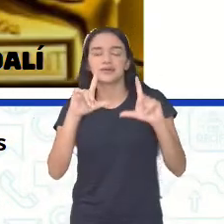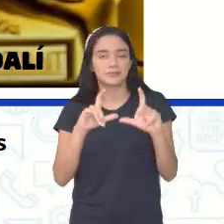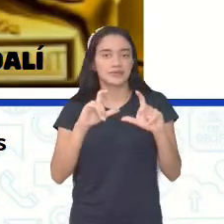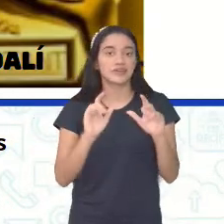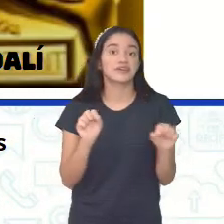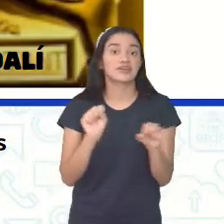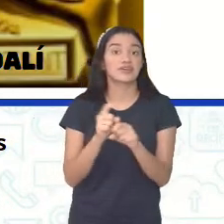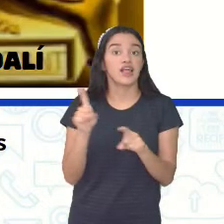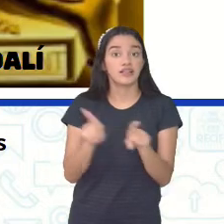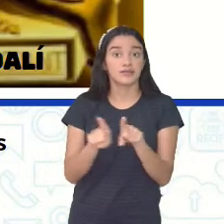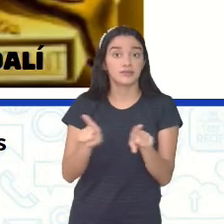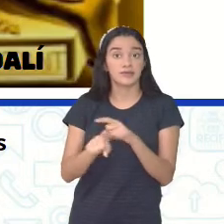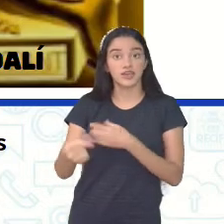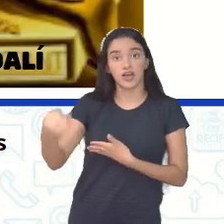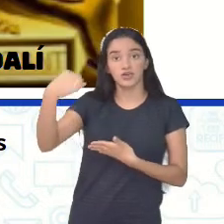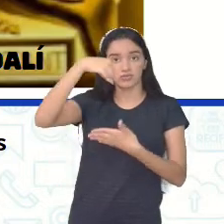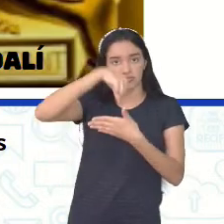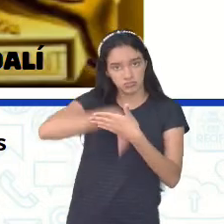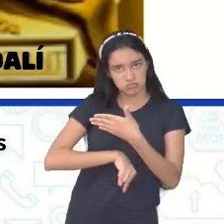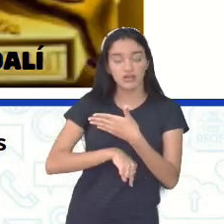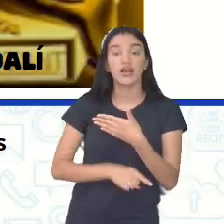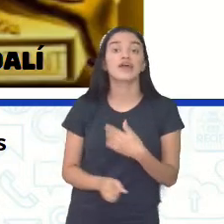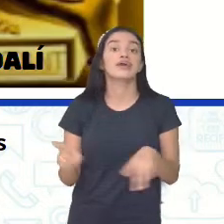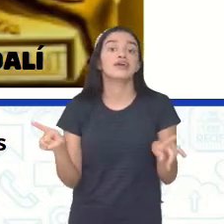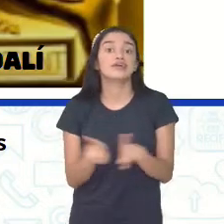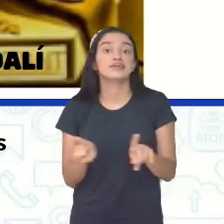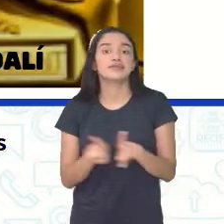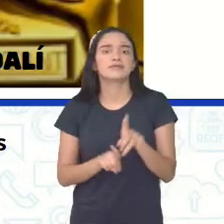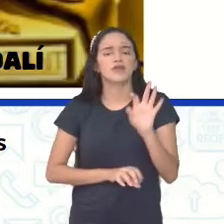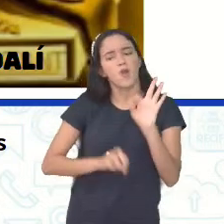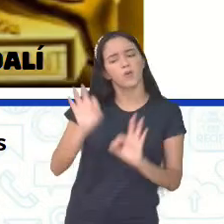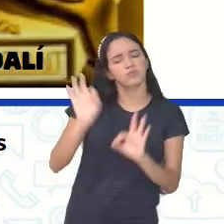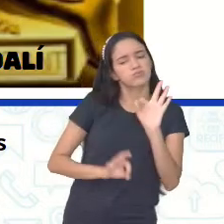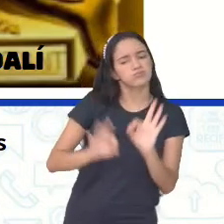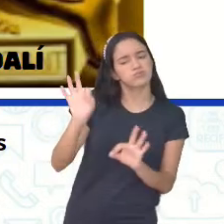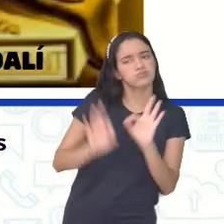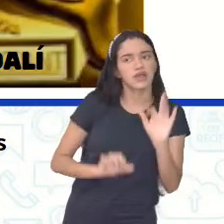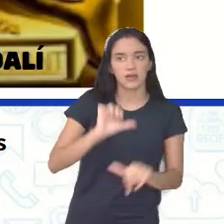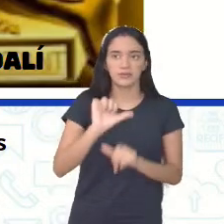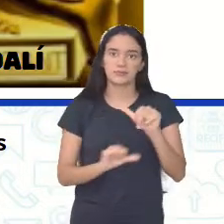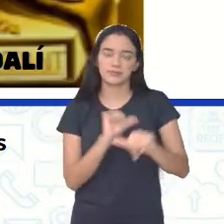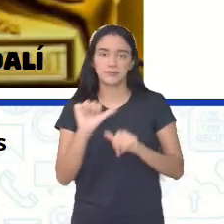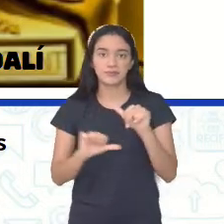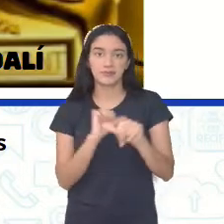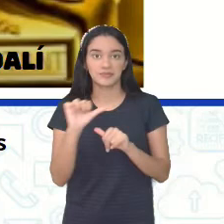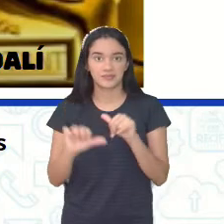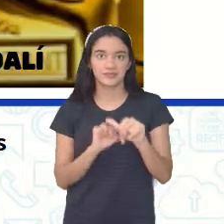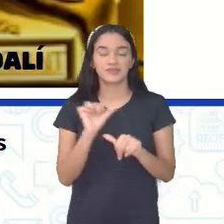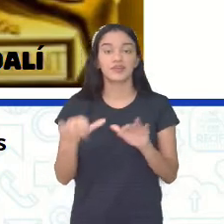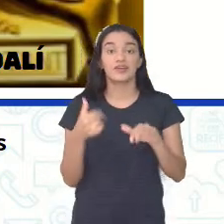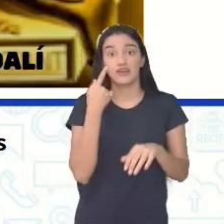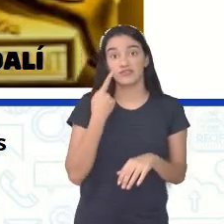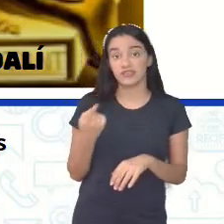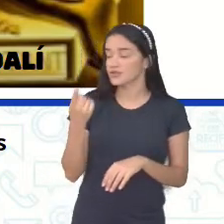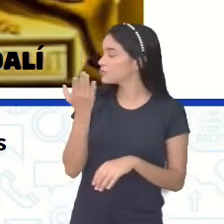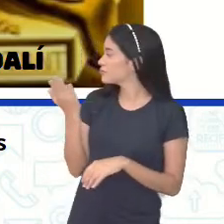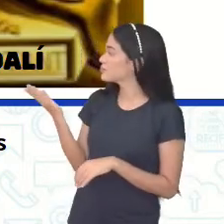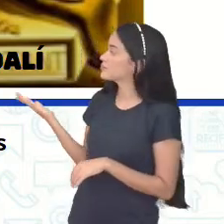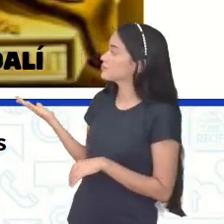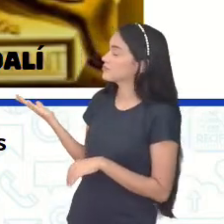faziam pinturas em seus palácios, em suas mansões, né? Ou nos objetos, né?